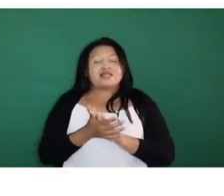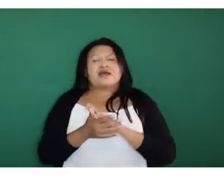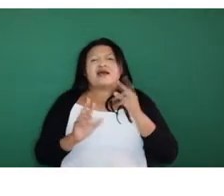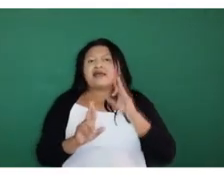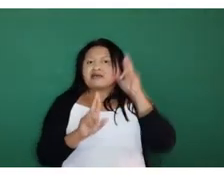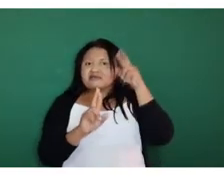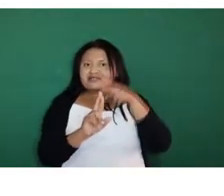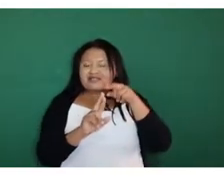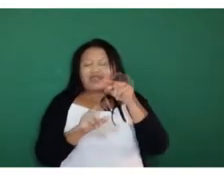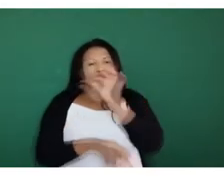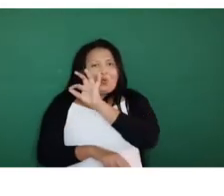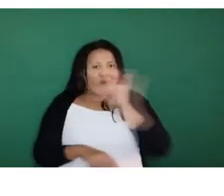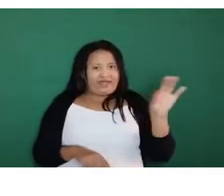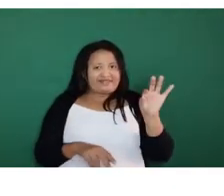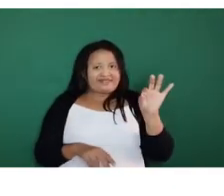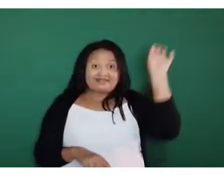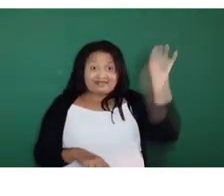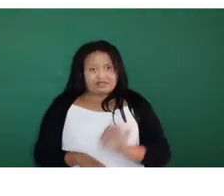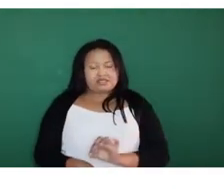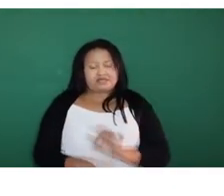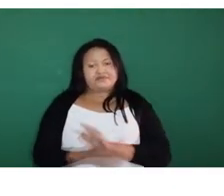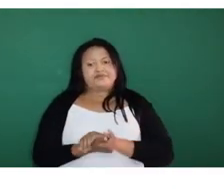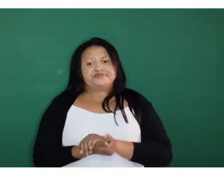representava uma reta crescente ok